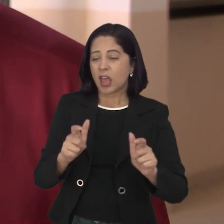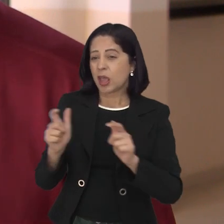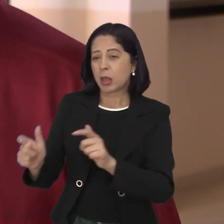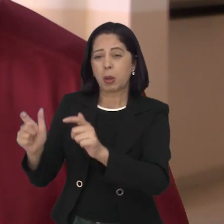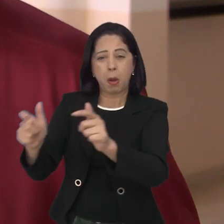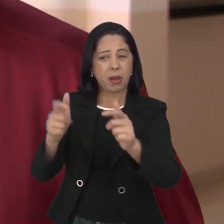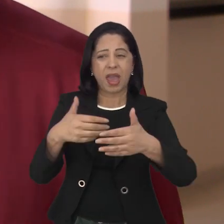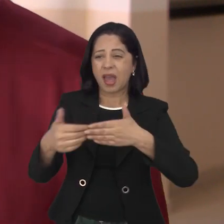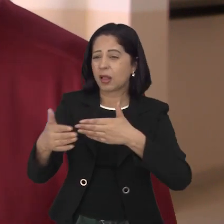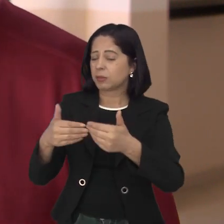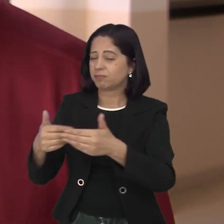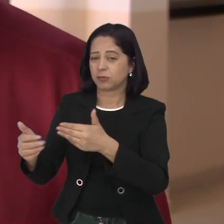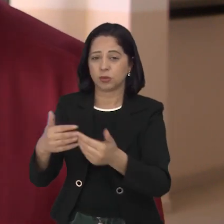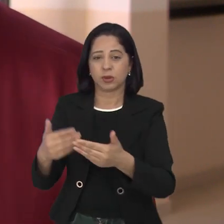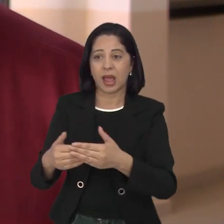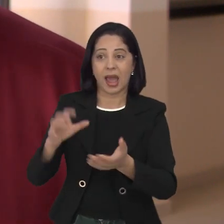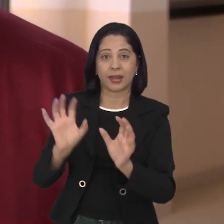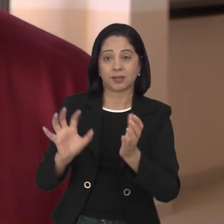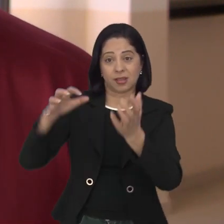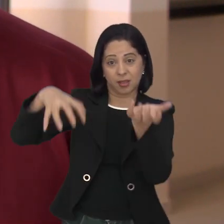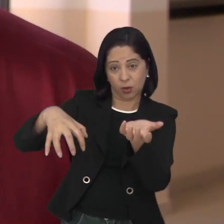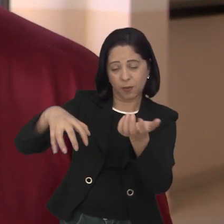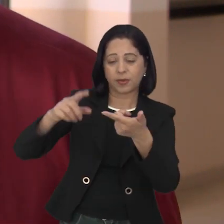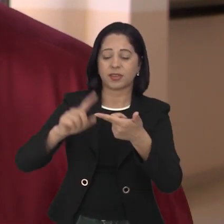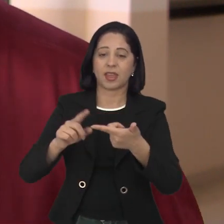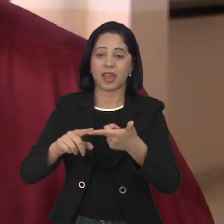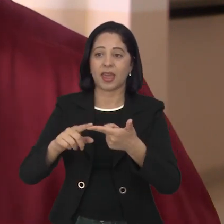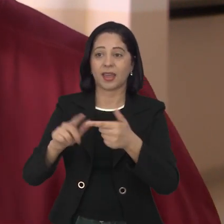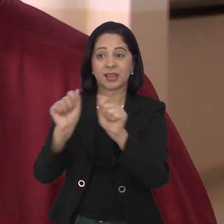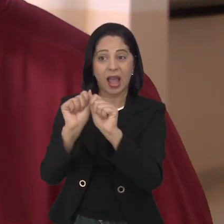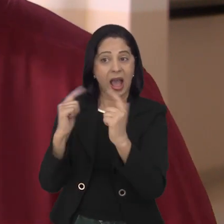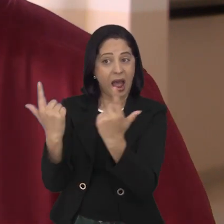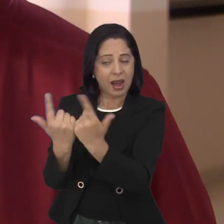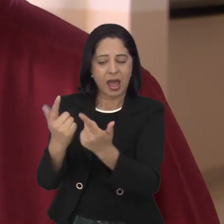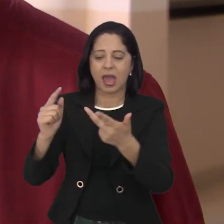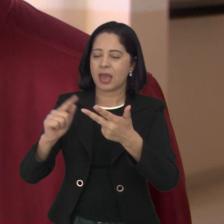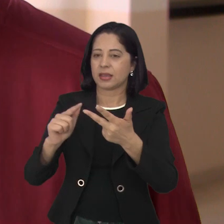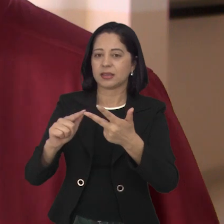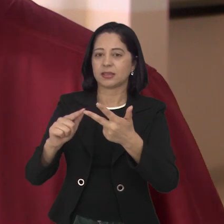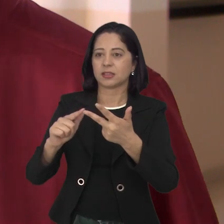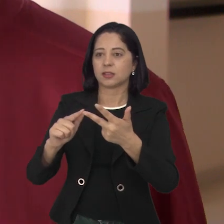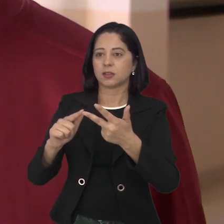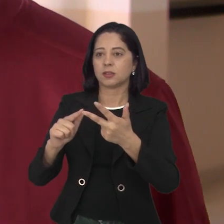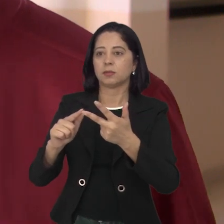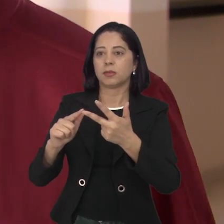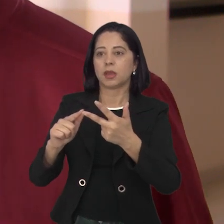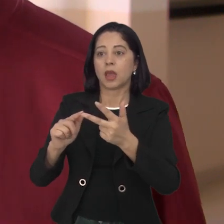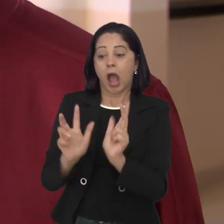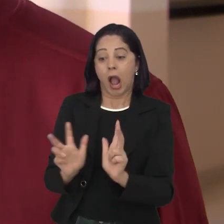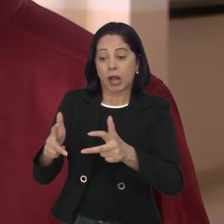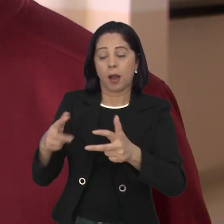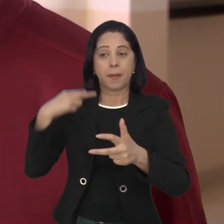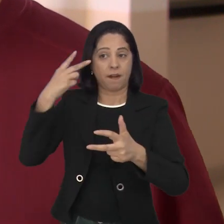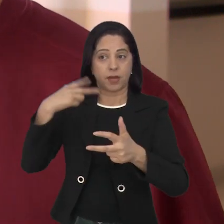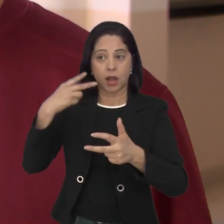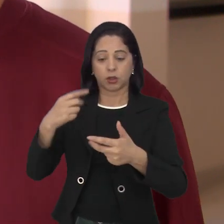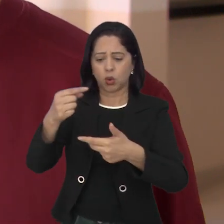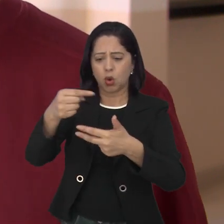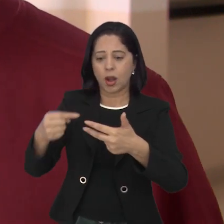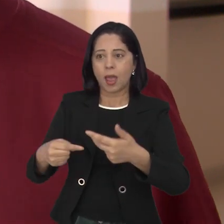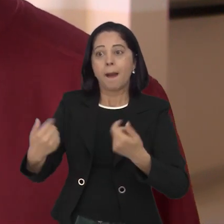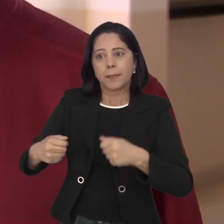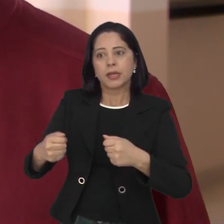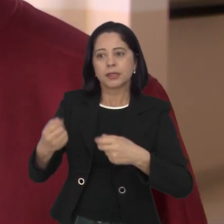ambientes decisivos Congresso Nacional uma assembleia legislativa uma câmara de vereadores Então